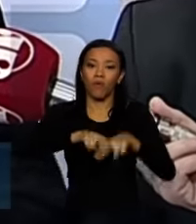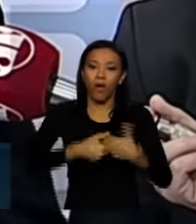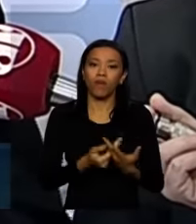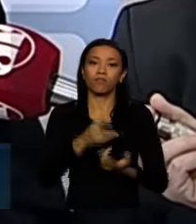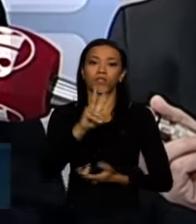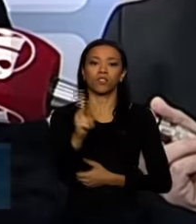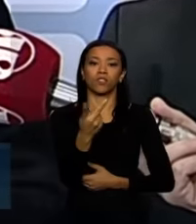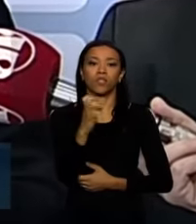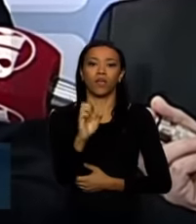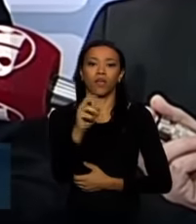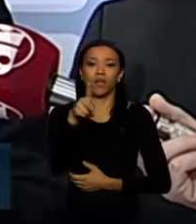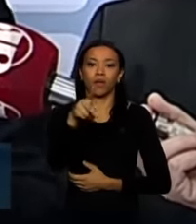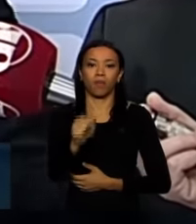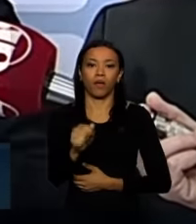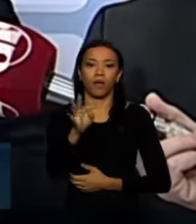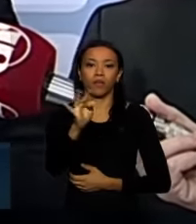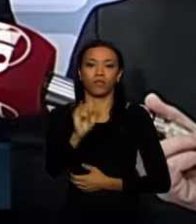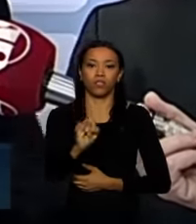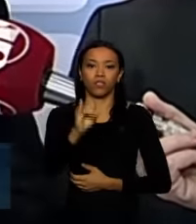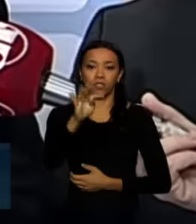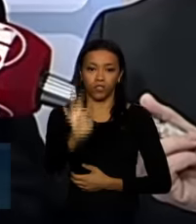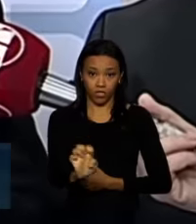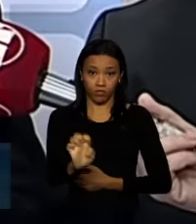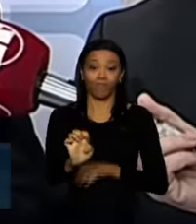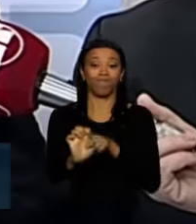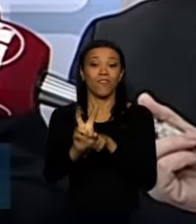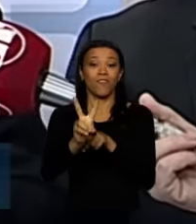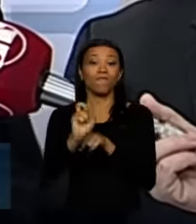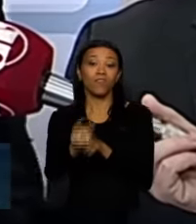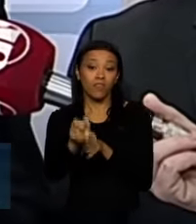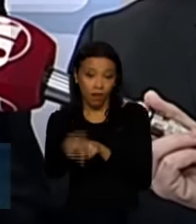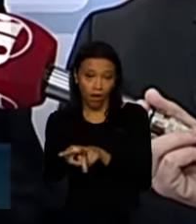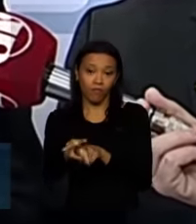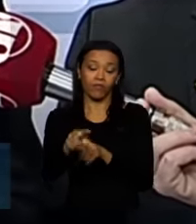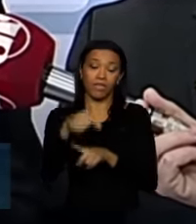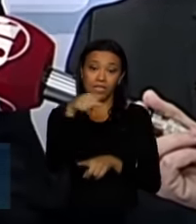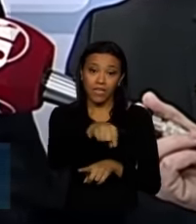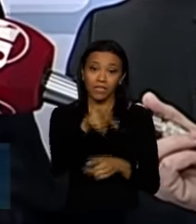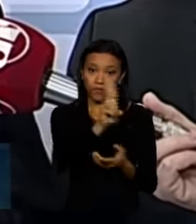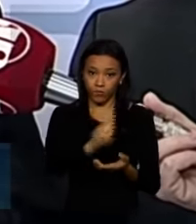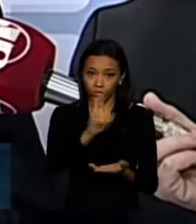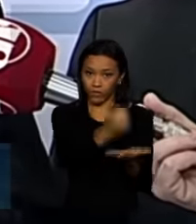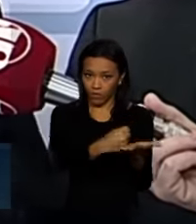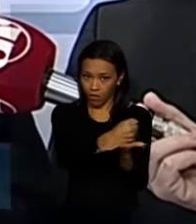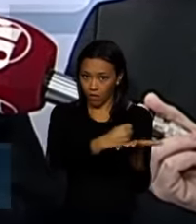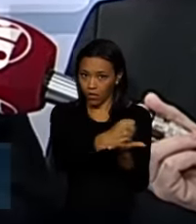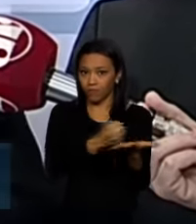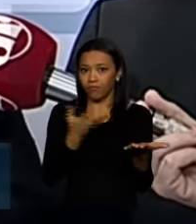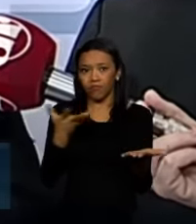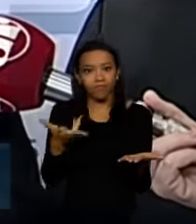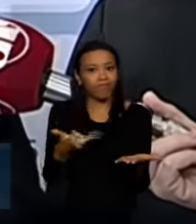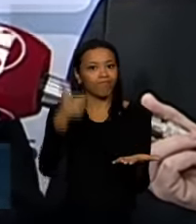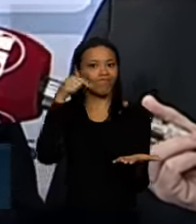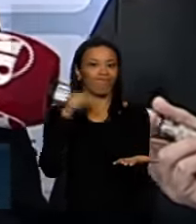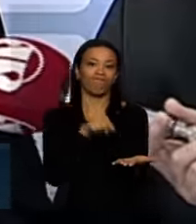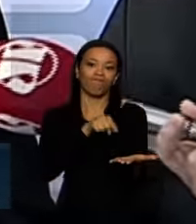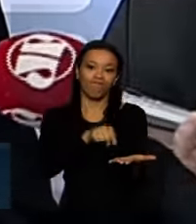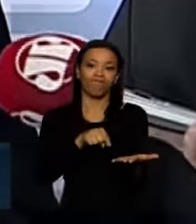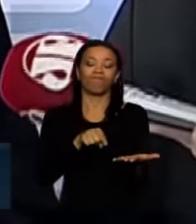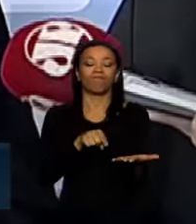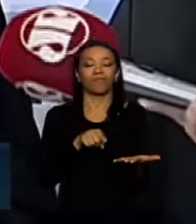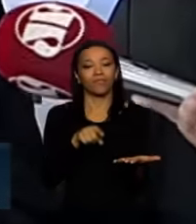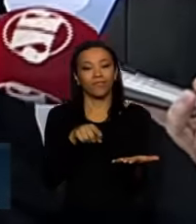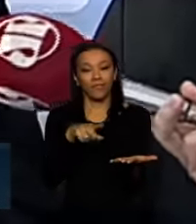estamos resolvendo com essa droga extraordinária maravilhosa que tinha e ainda tem um grande